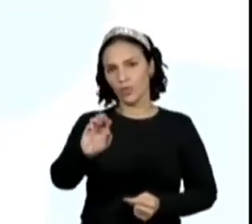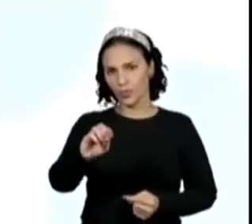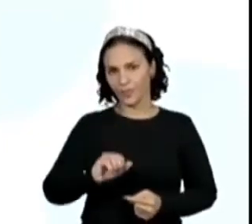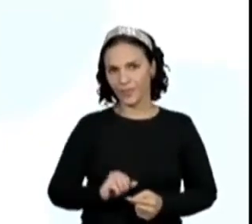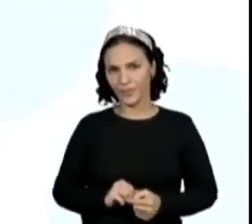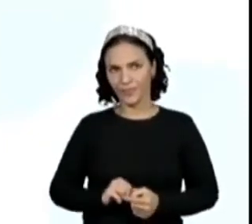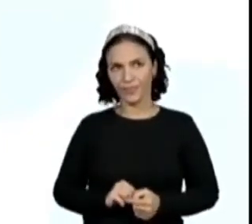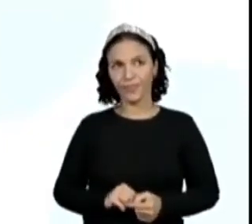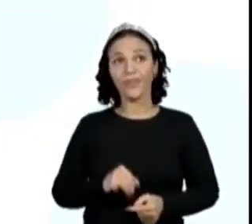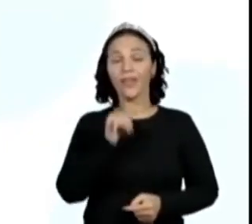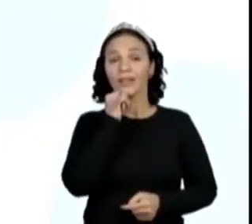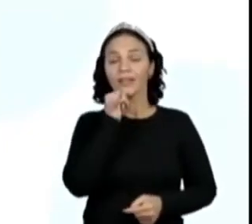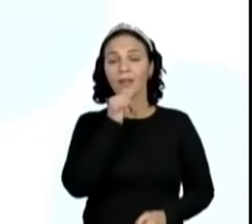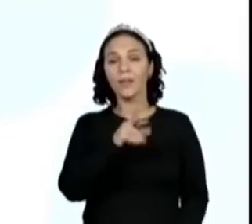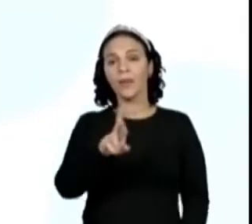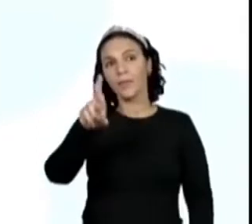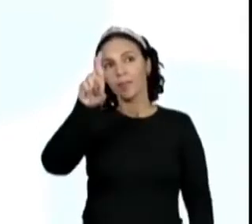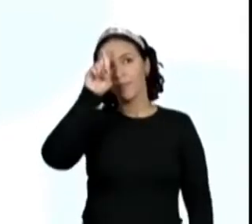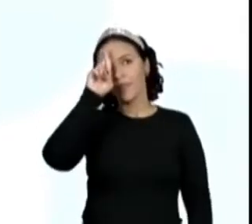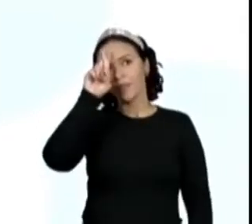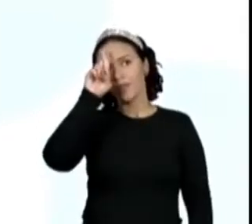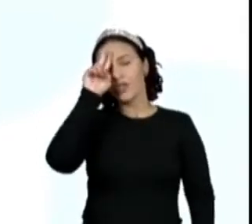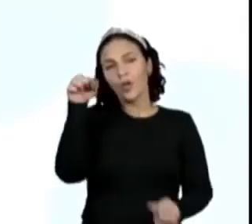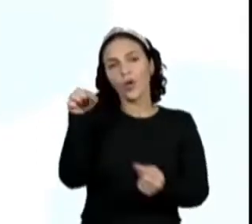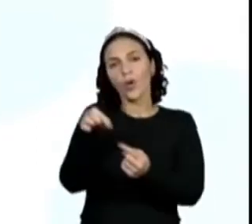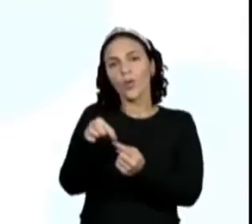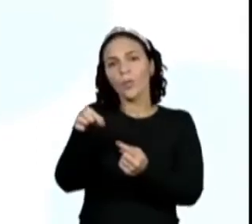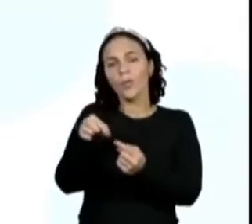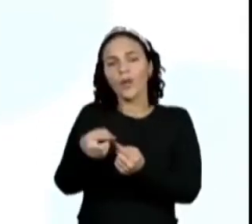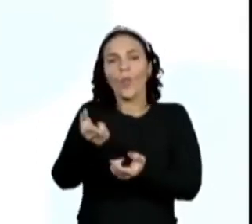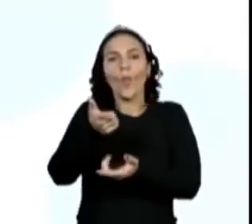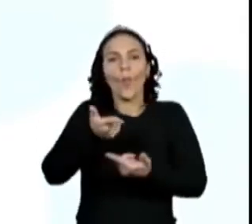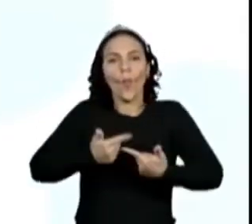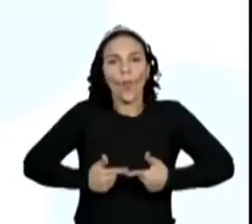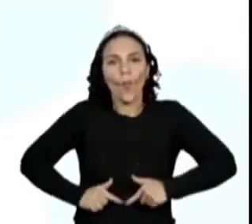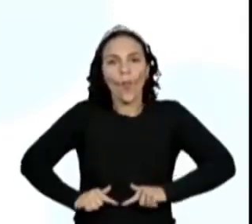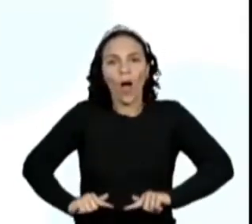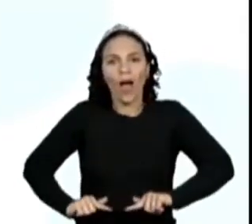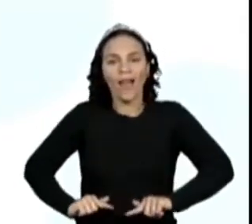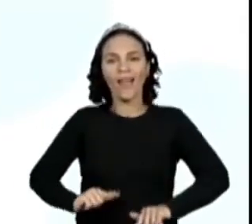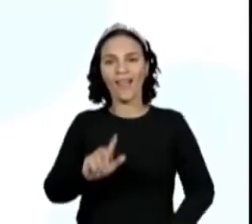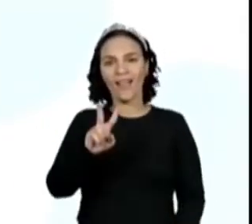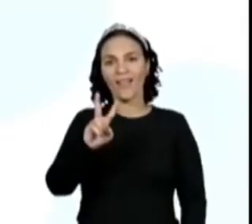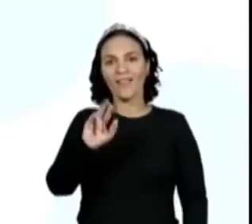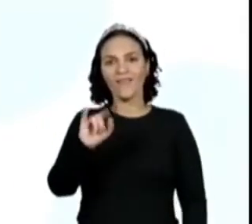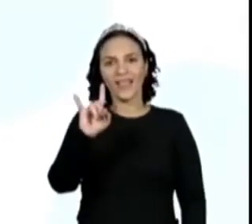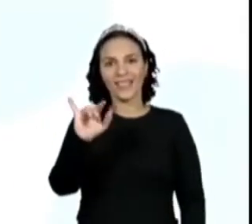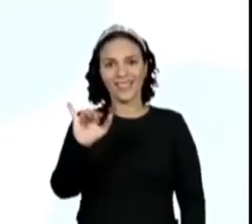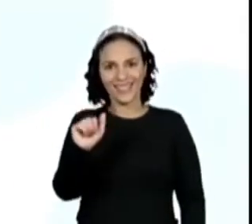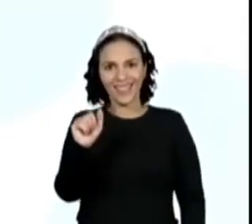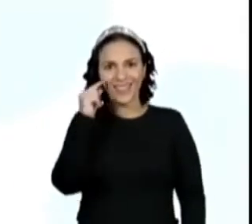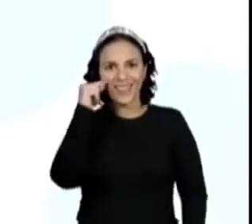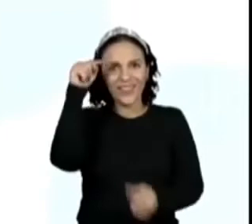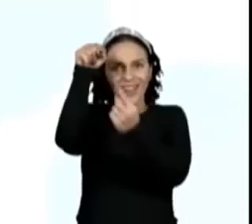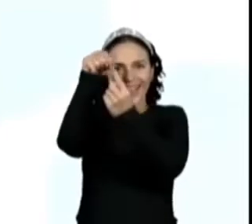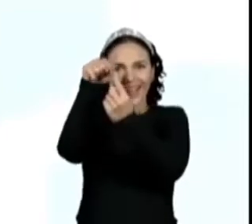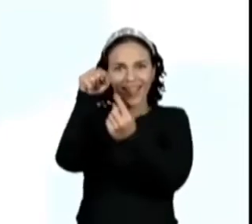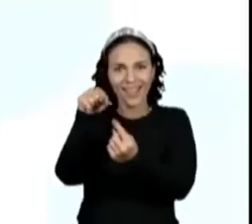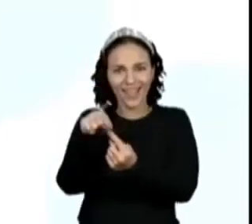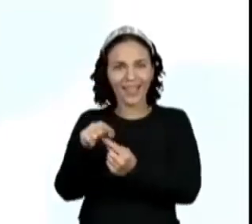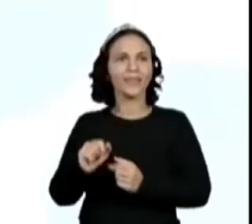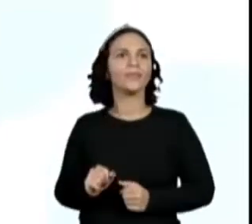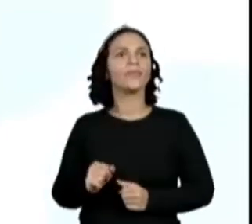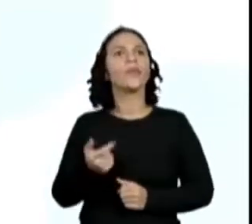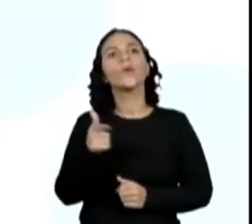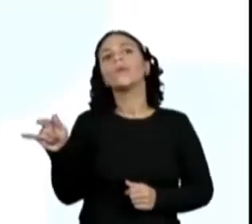exemplo, ó, meio-dia rima com vazia, ó o finalzinho da palavra, né? Vou pegar outro,